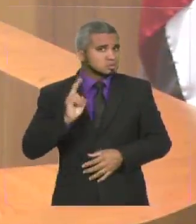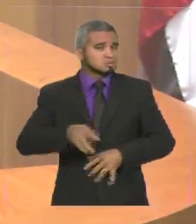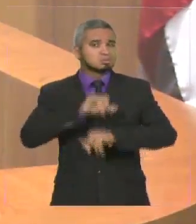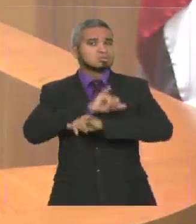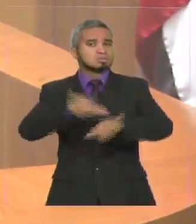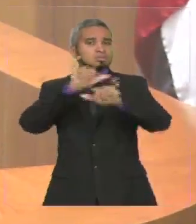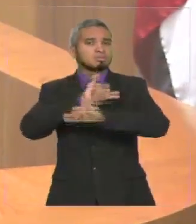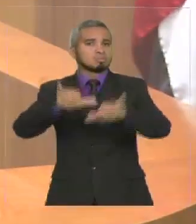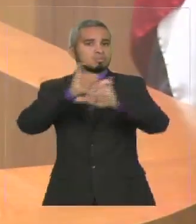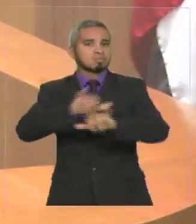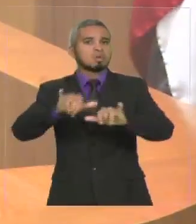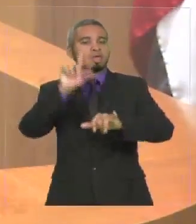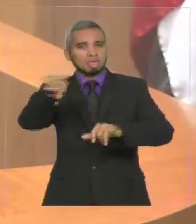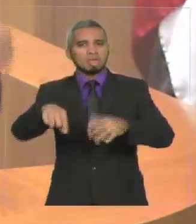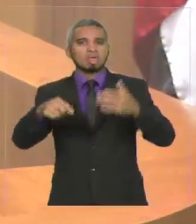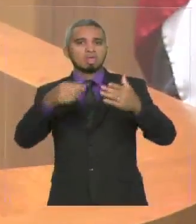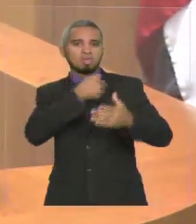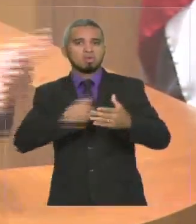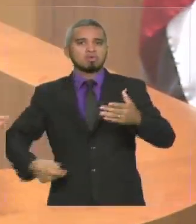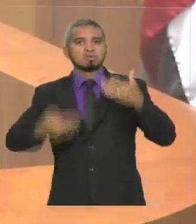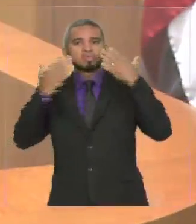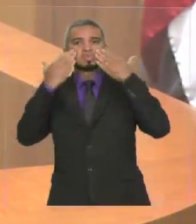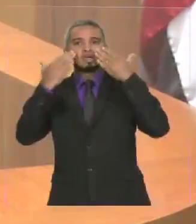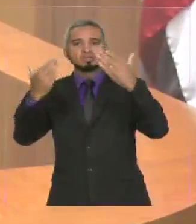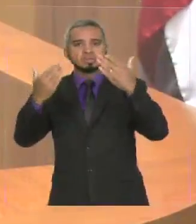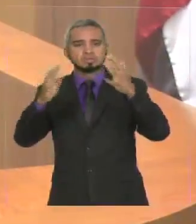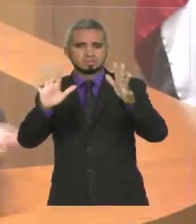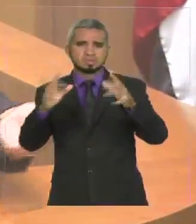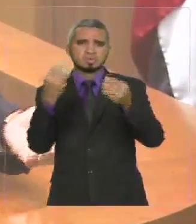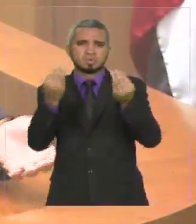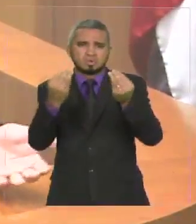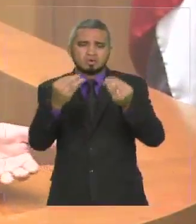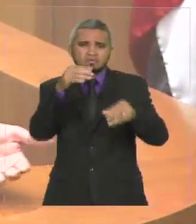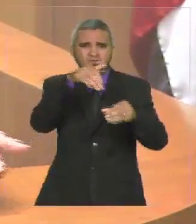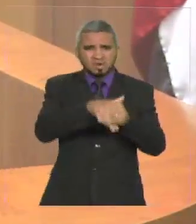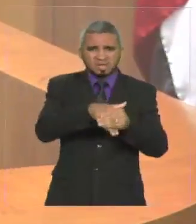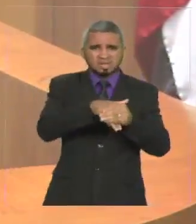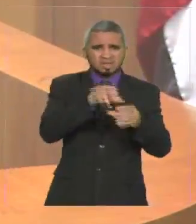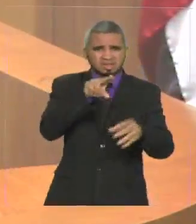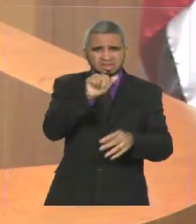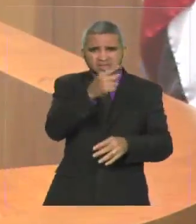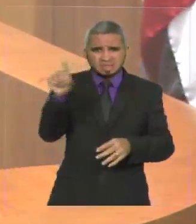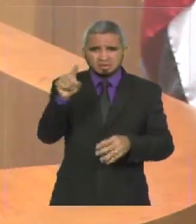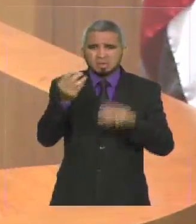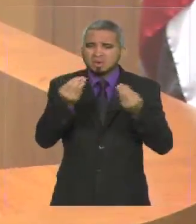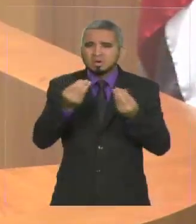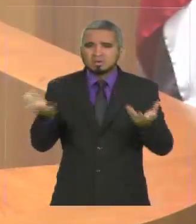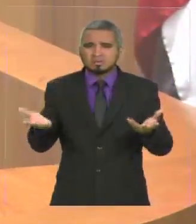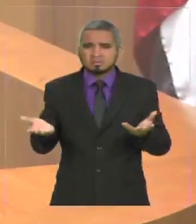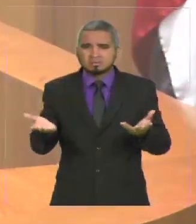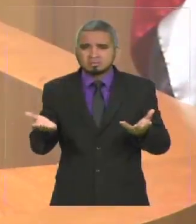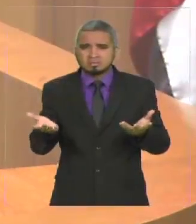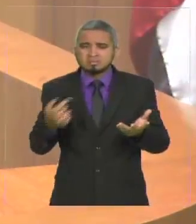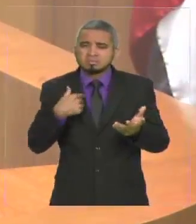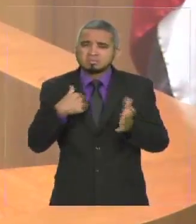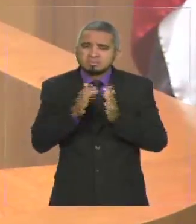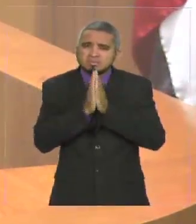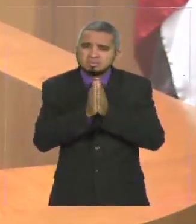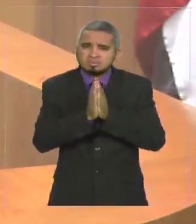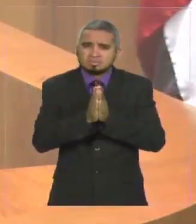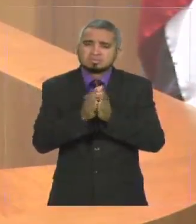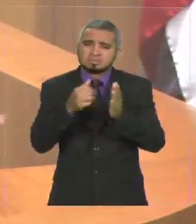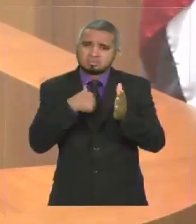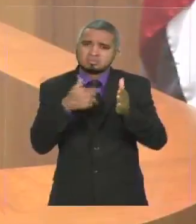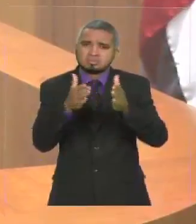governo transparente. E agora vai encaminhar para que votem contra um pedido de informação? Então fica aqui o meu apelo, senhor presidente, para que nós